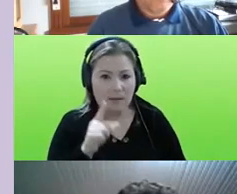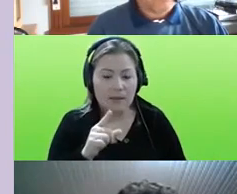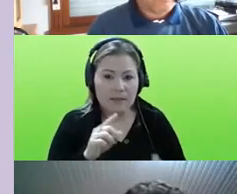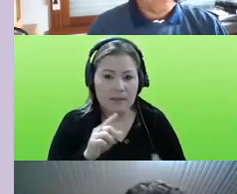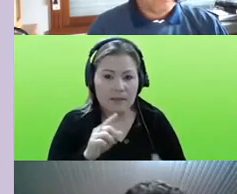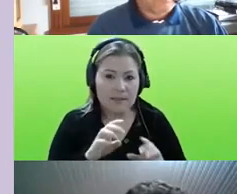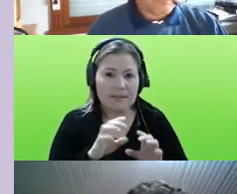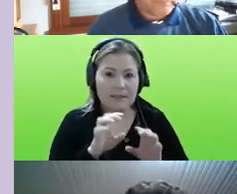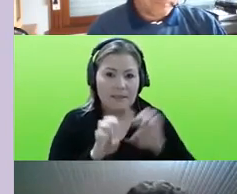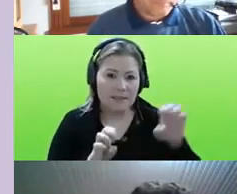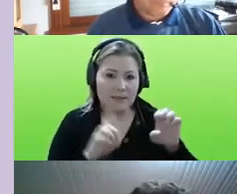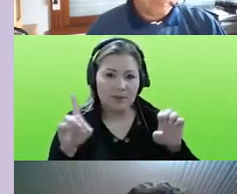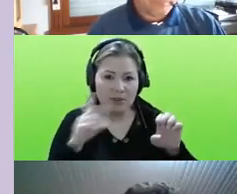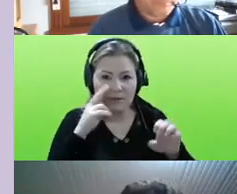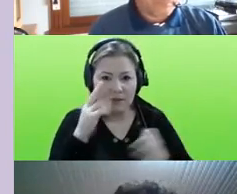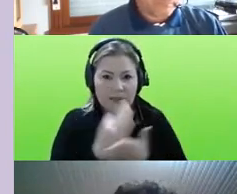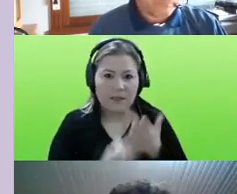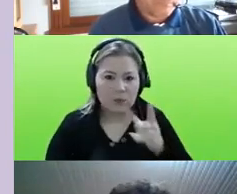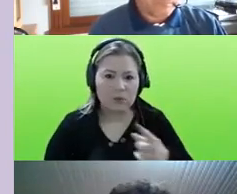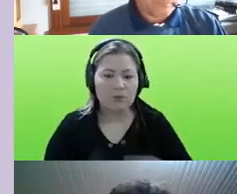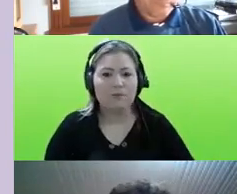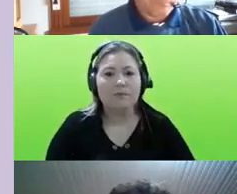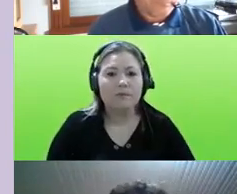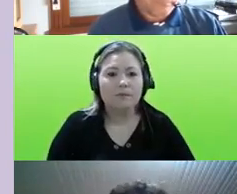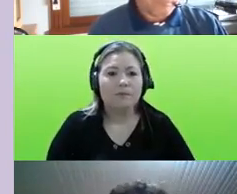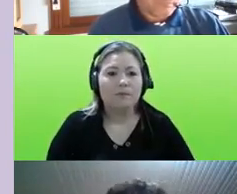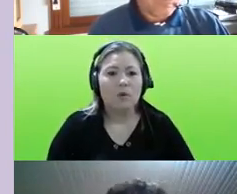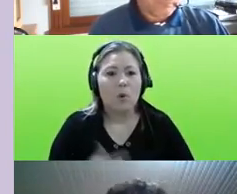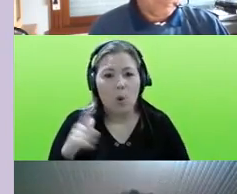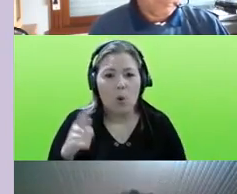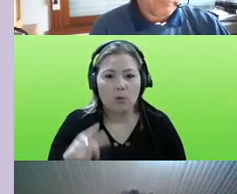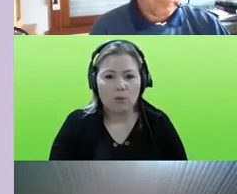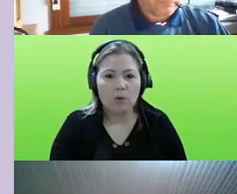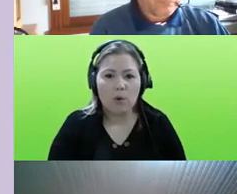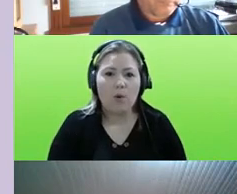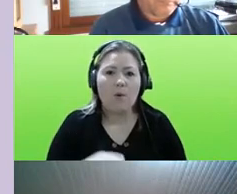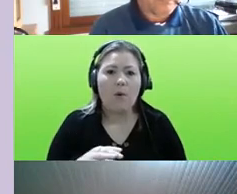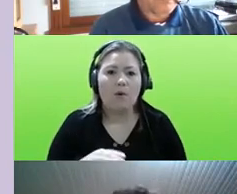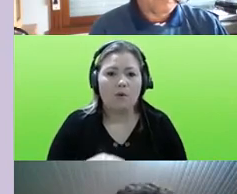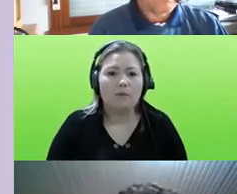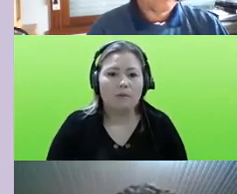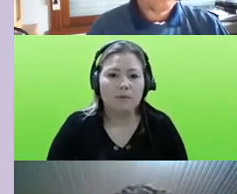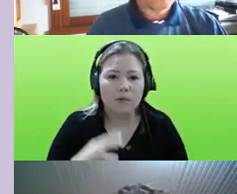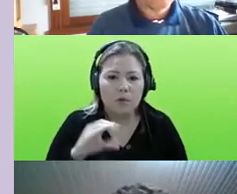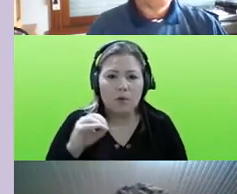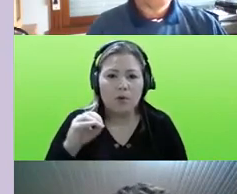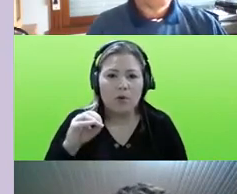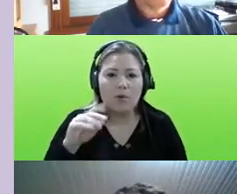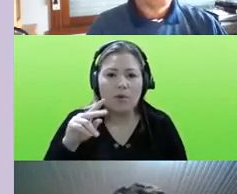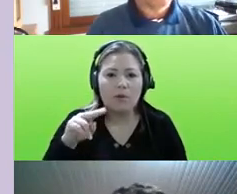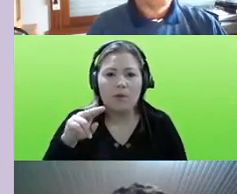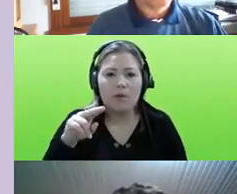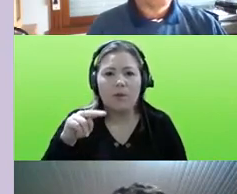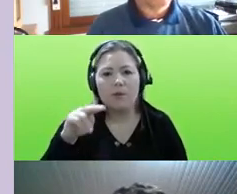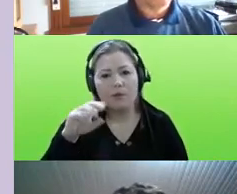veem, ó, tem o texto Um Outro Cosmopolitanismo, não é? Da Sheila Benabib. Na verdade, em português, a